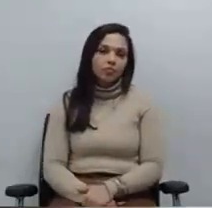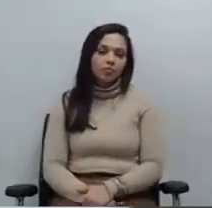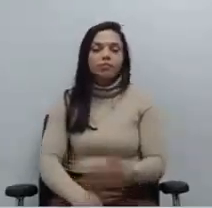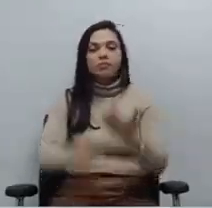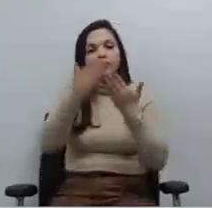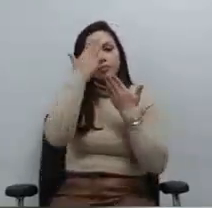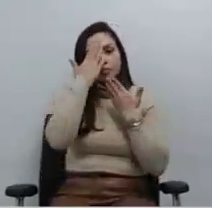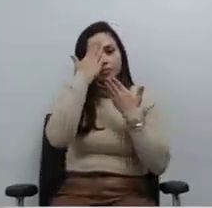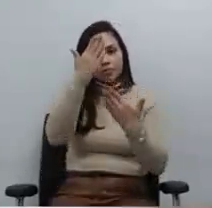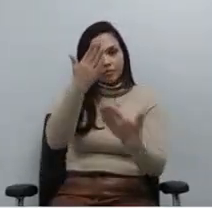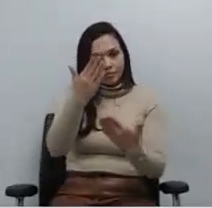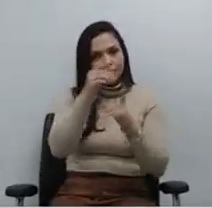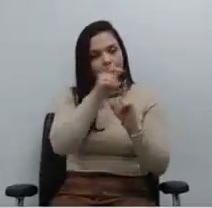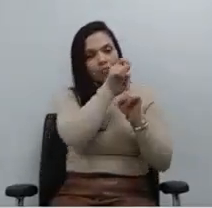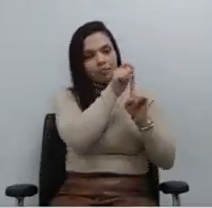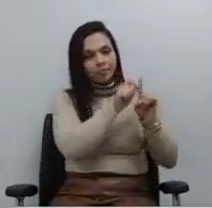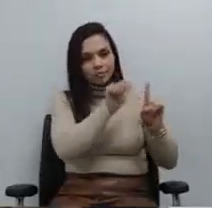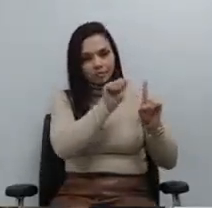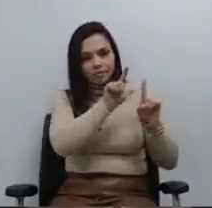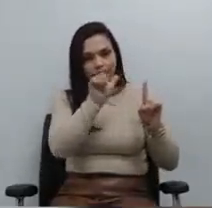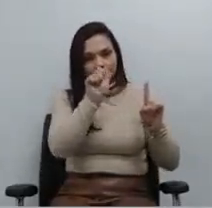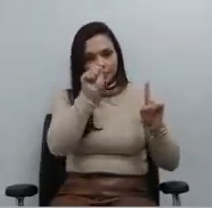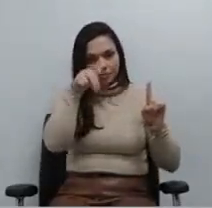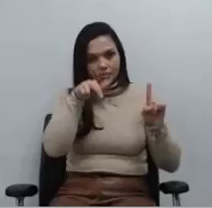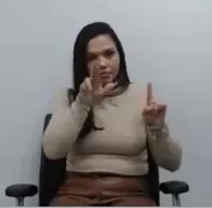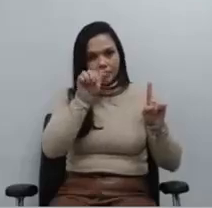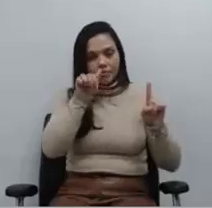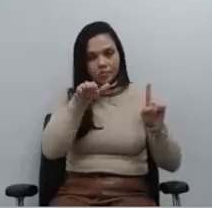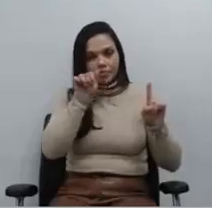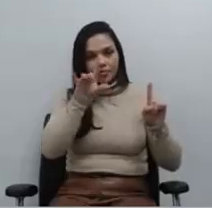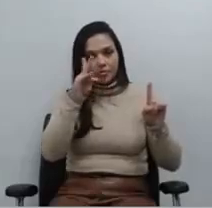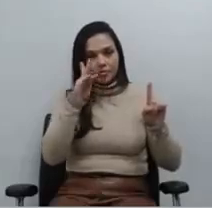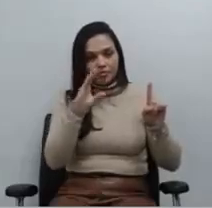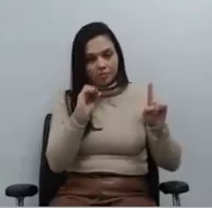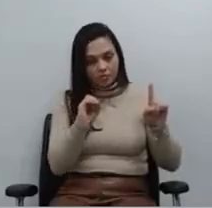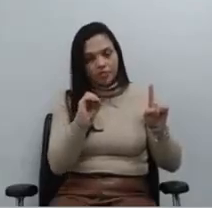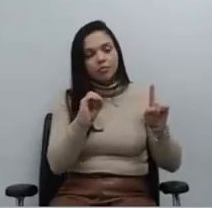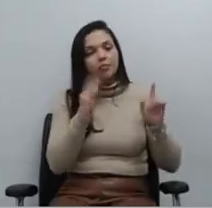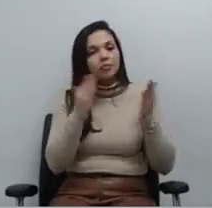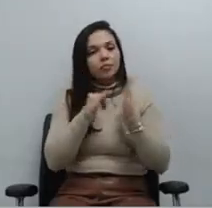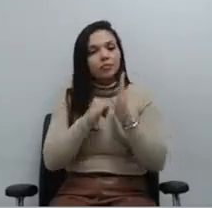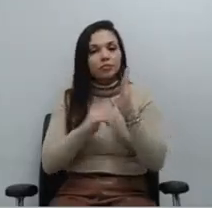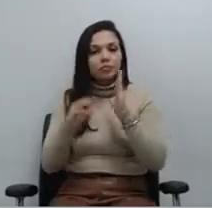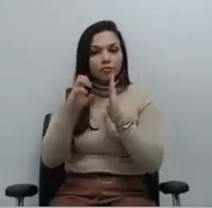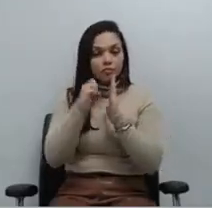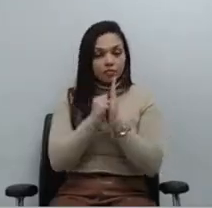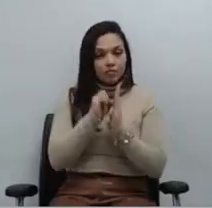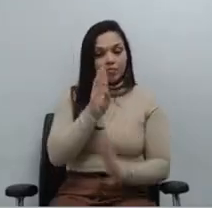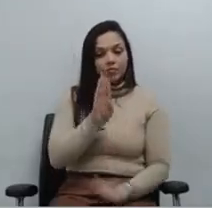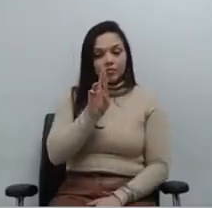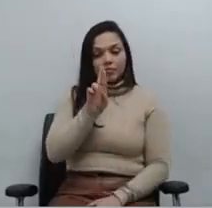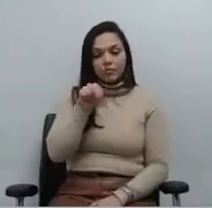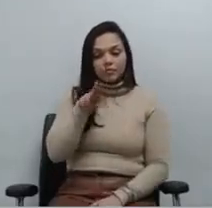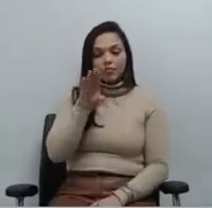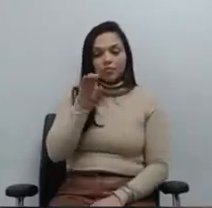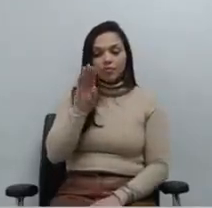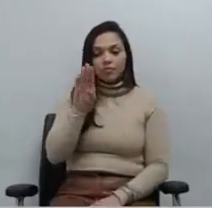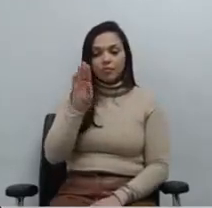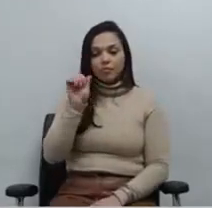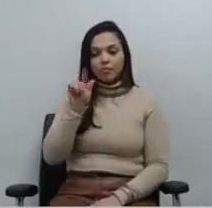Agradeço a manifestação do excelentíssimo conselheiro Alan Ramalho. Passo a palavra pela ordem de inscrição, excelentíssimo conselheiro Bruno Baguin.